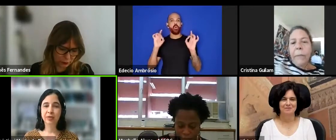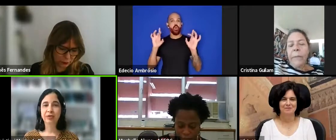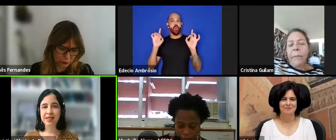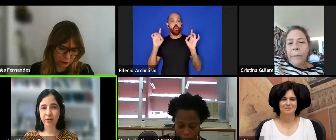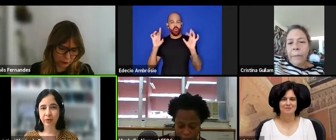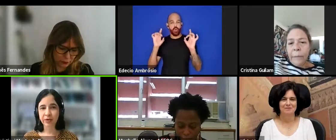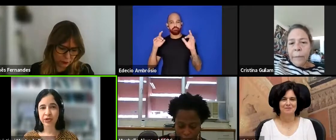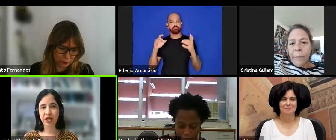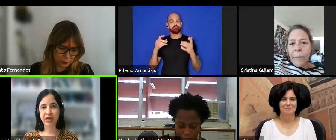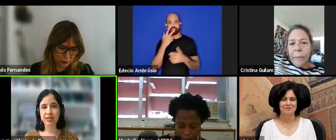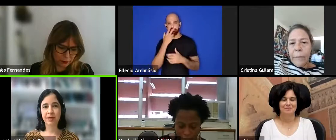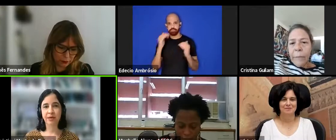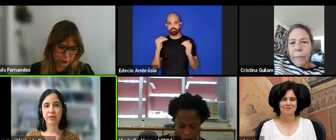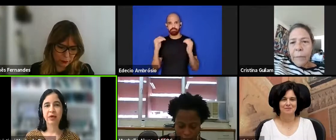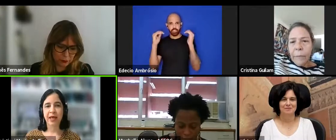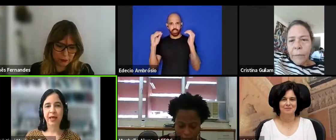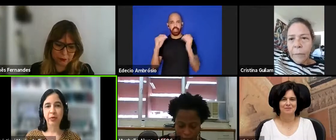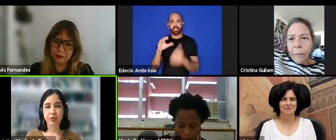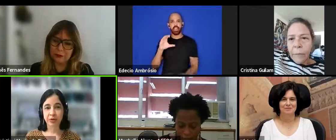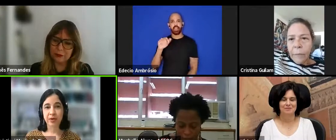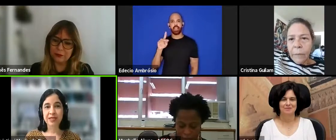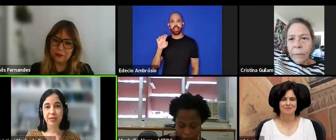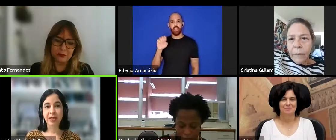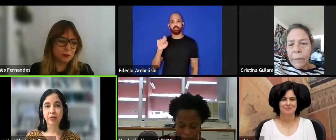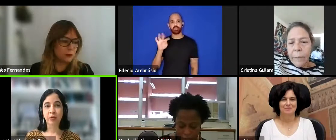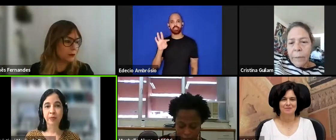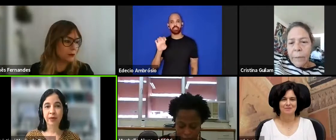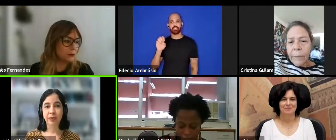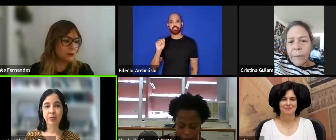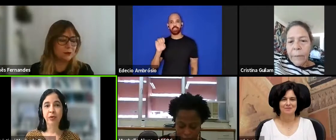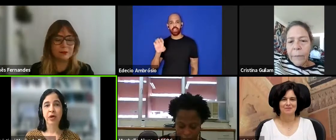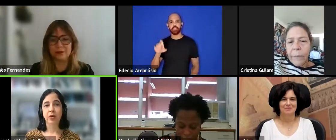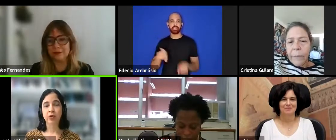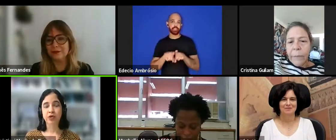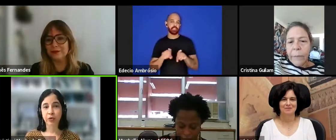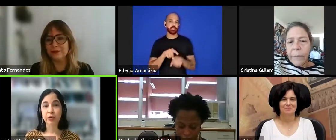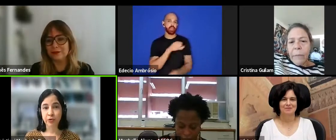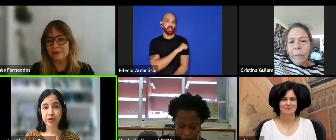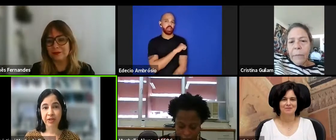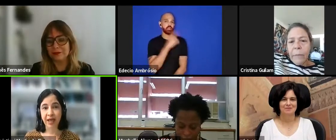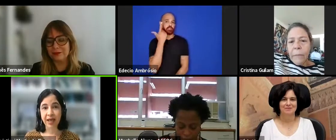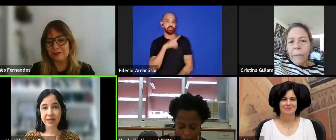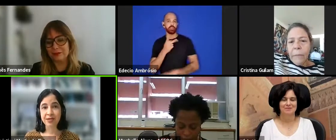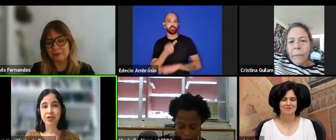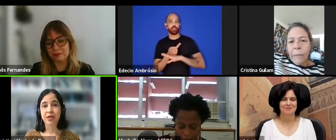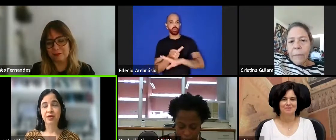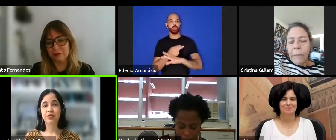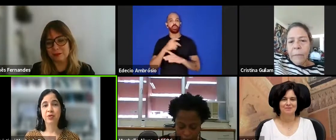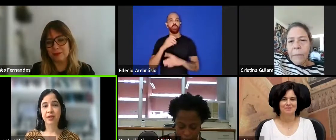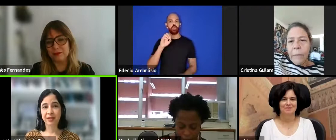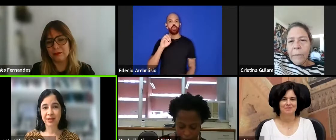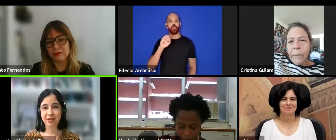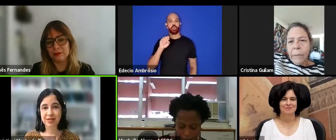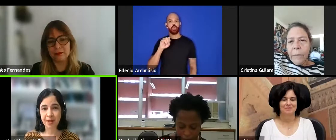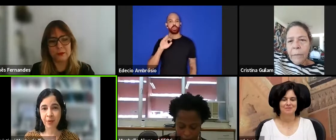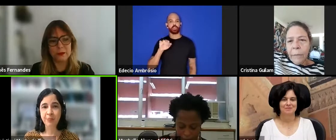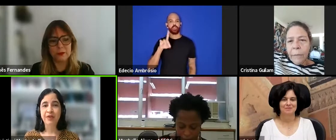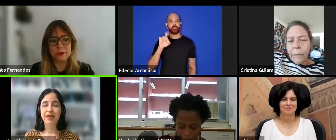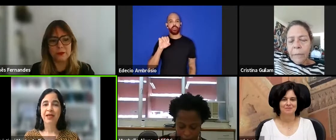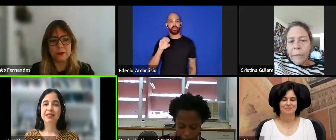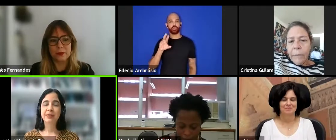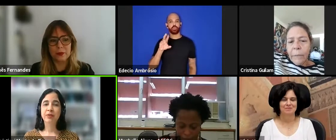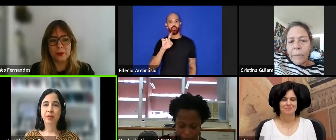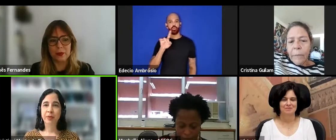e os alunos e alunas que receberam ou estão recebendo o Prêmio Oswaldo Cruz de Teses, em sua quinta